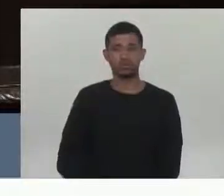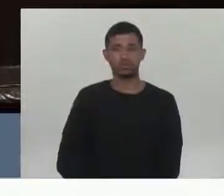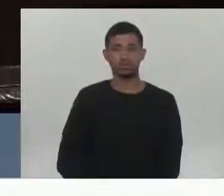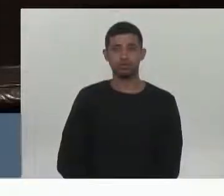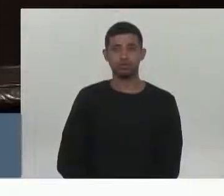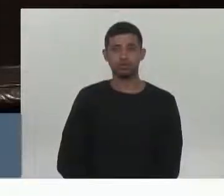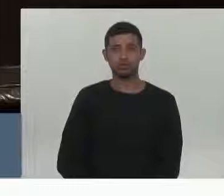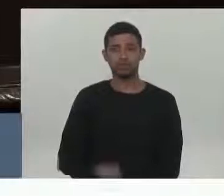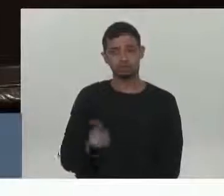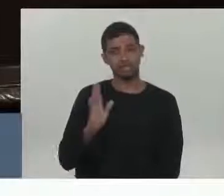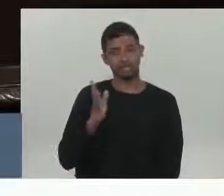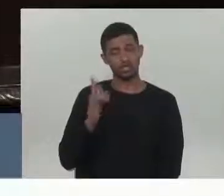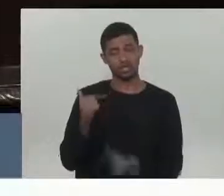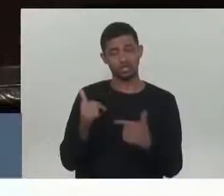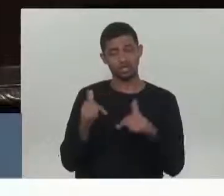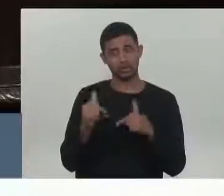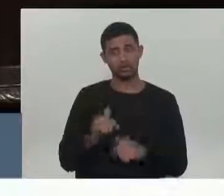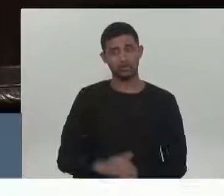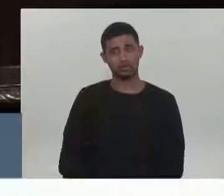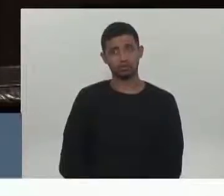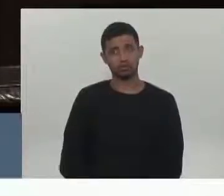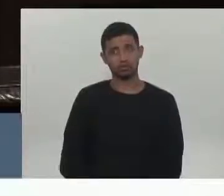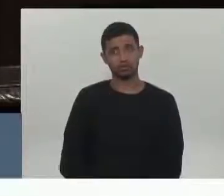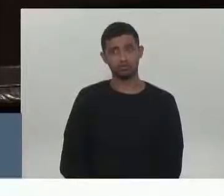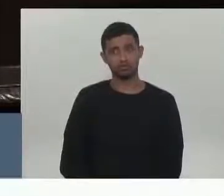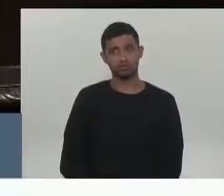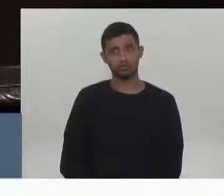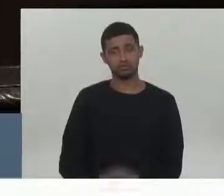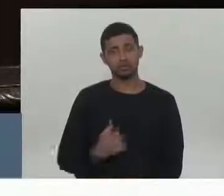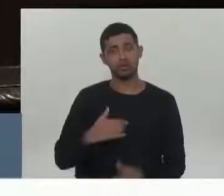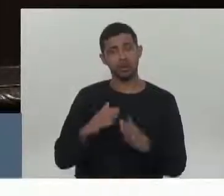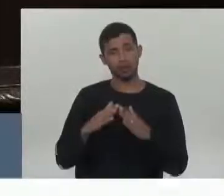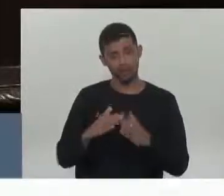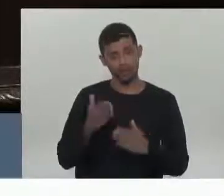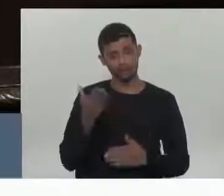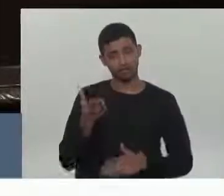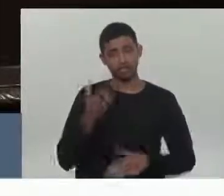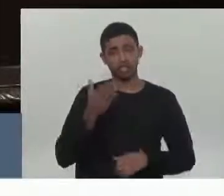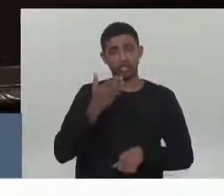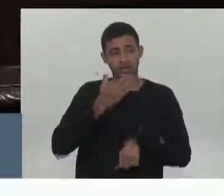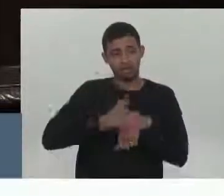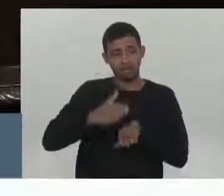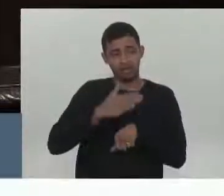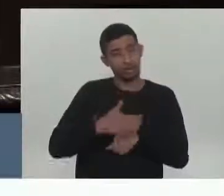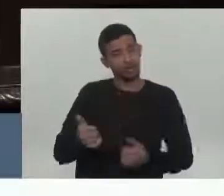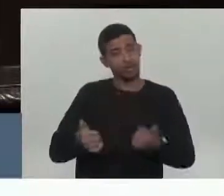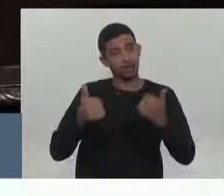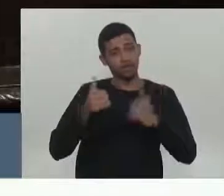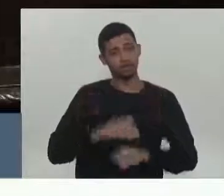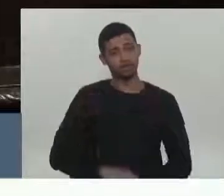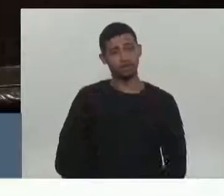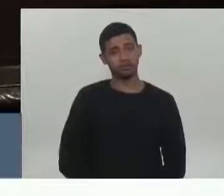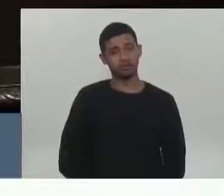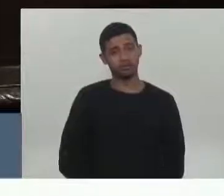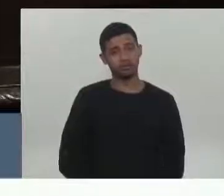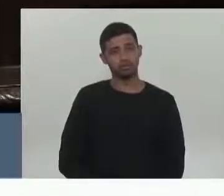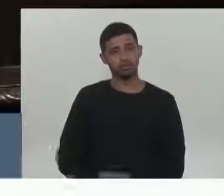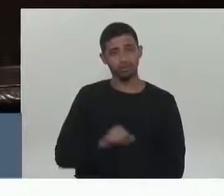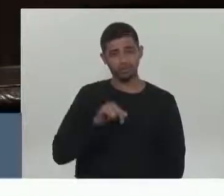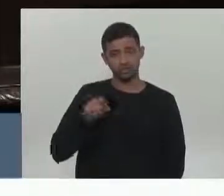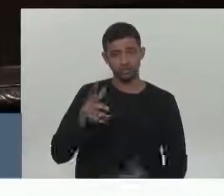trabalhou. Eu peço, vênia, Vossa Excelência, que se prepare um pouco mais para falar sobre o